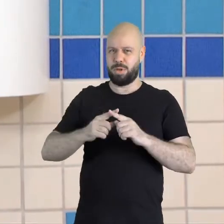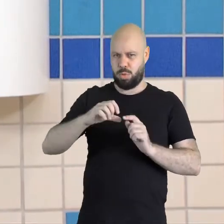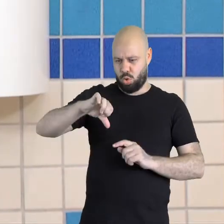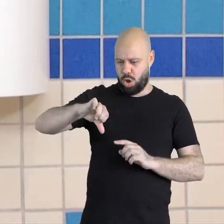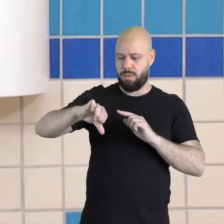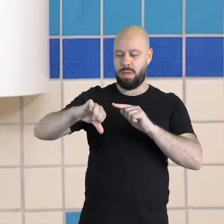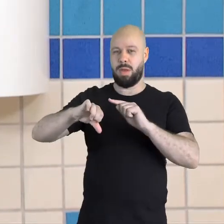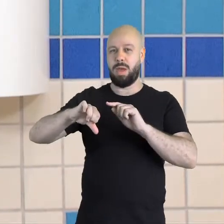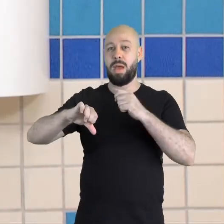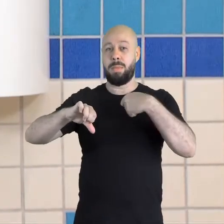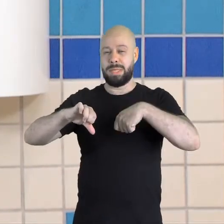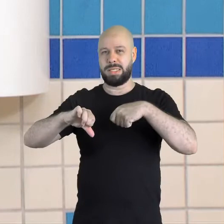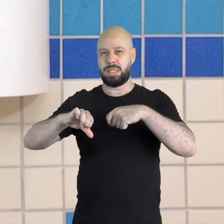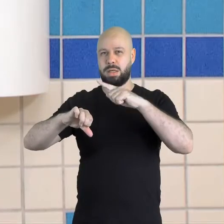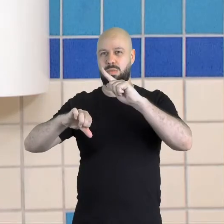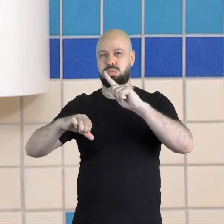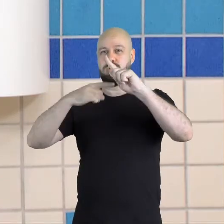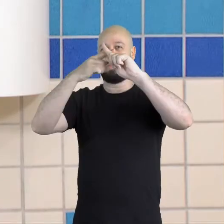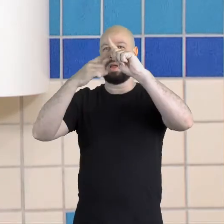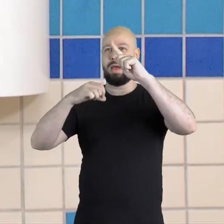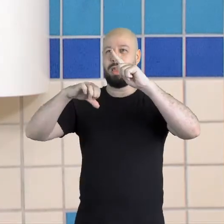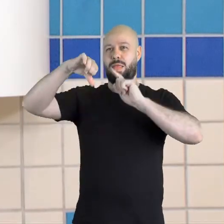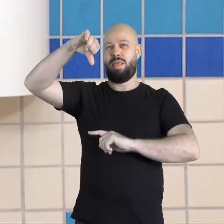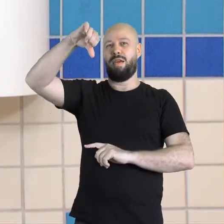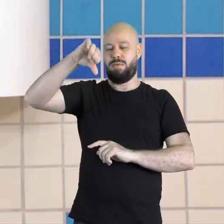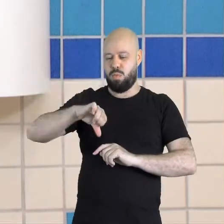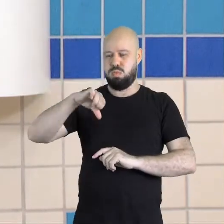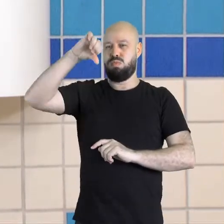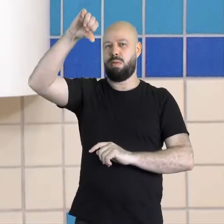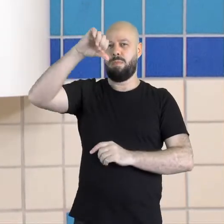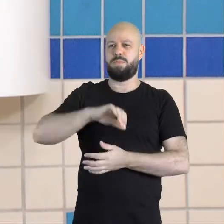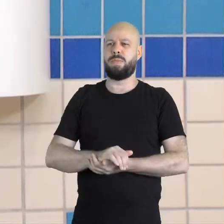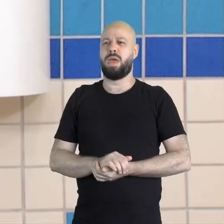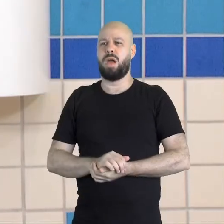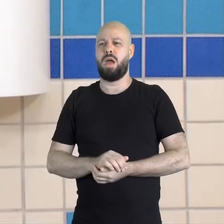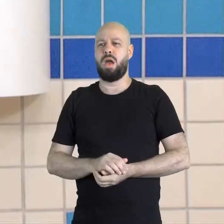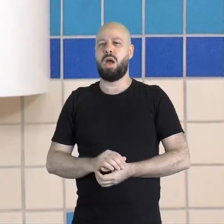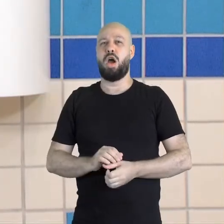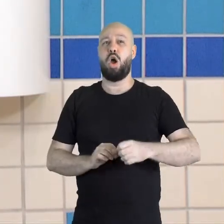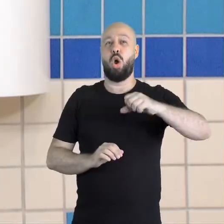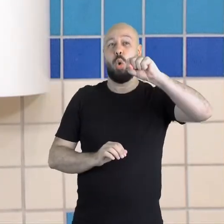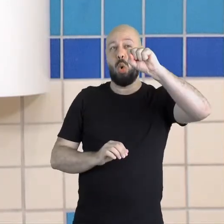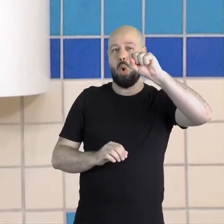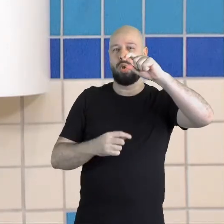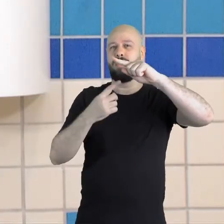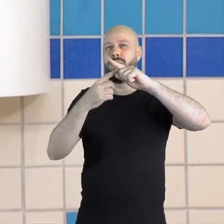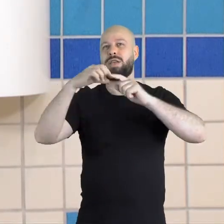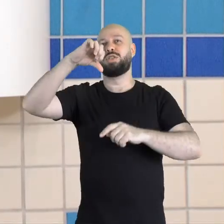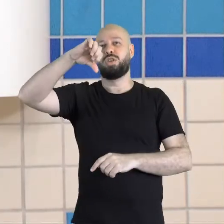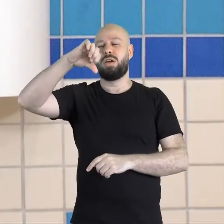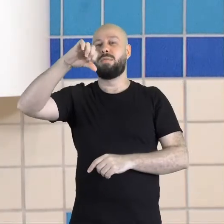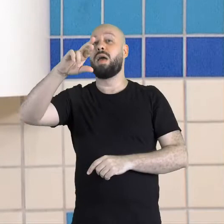o numerador também tem que ser por 9. 9 vezes 8, turma, 9 vezes 8,